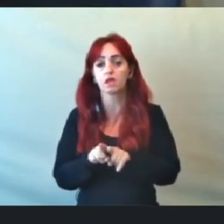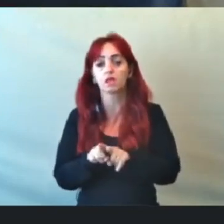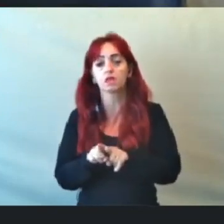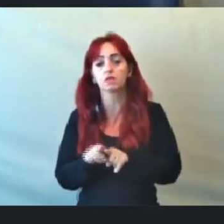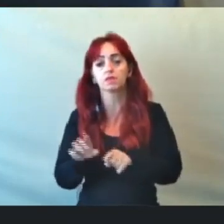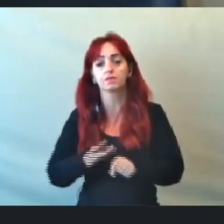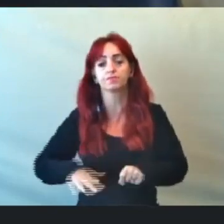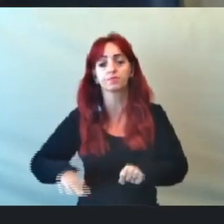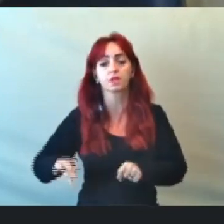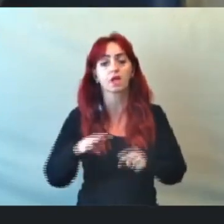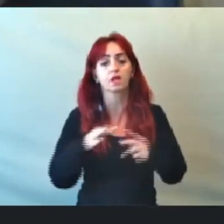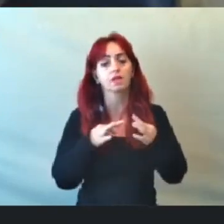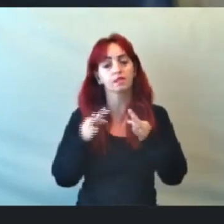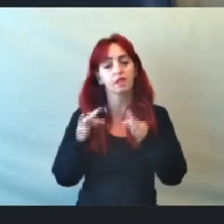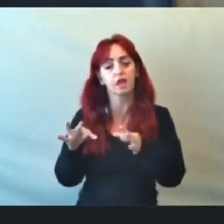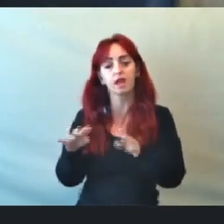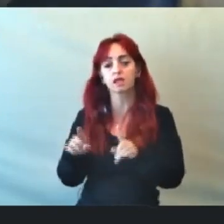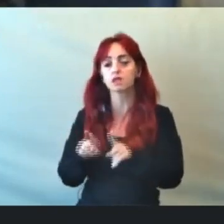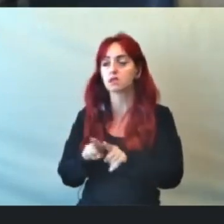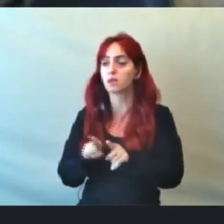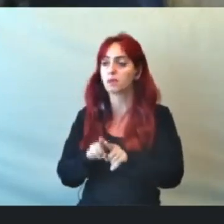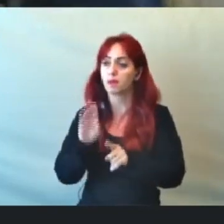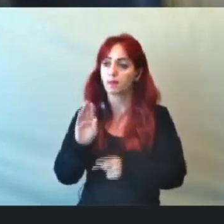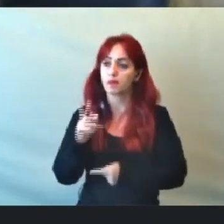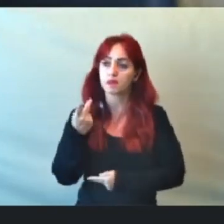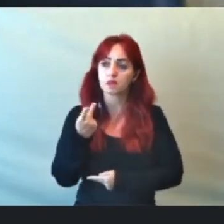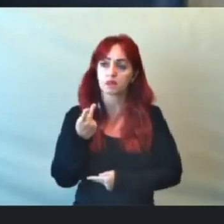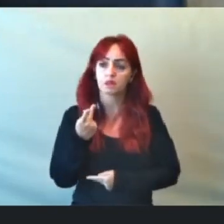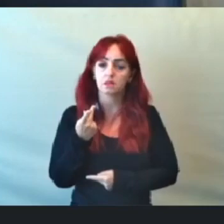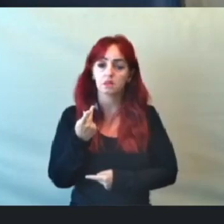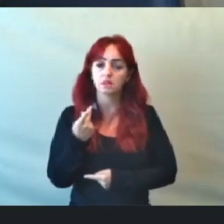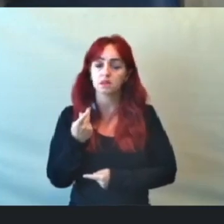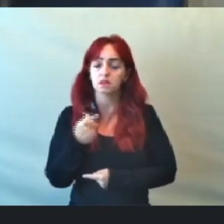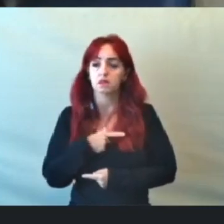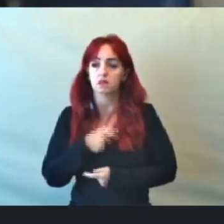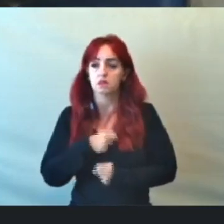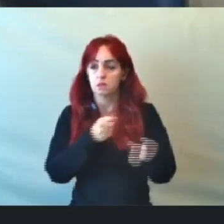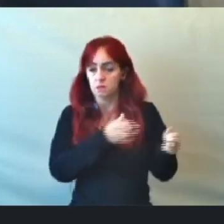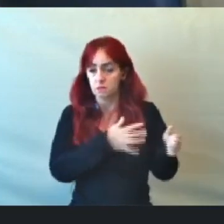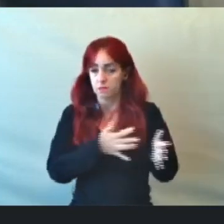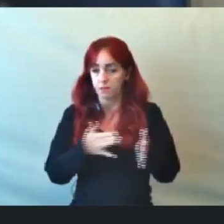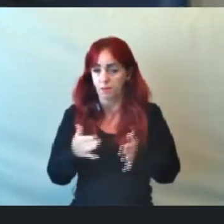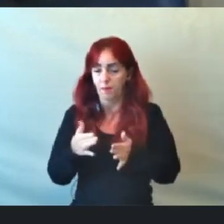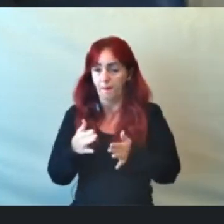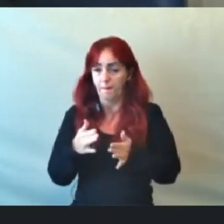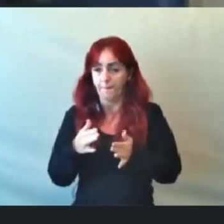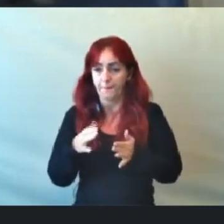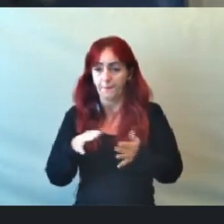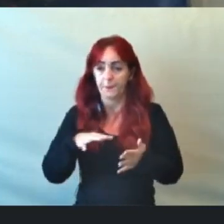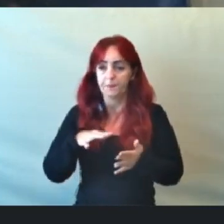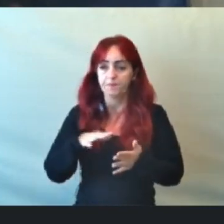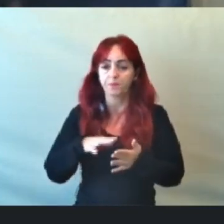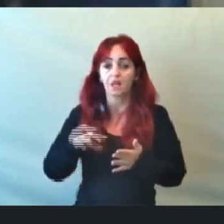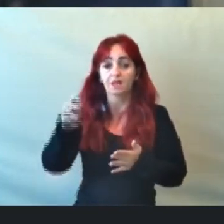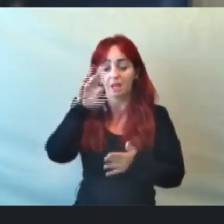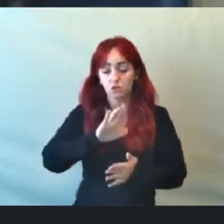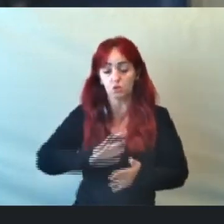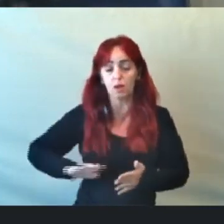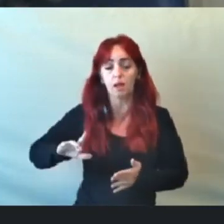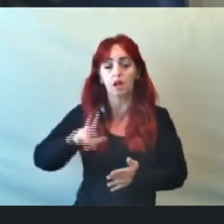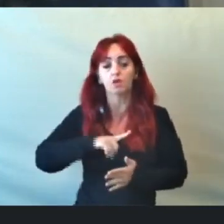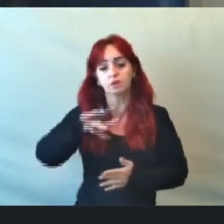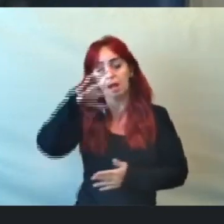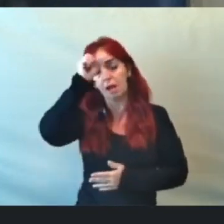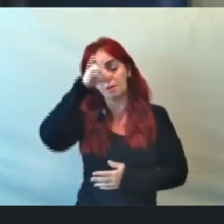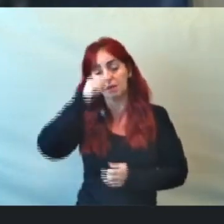em Belo Horizonte, mas isso está repercutindo em escala nacional, ela está aprendendo com essas iniciativas. Não é fácil